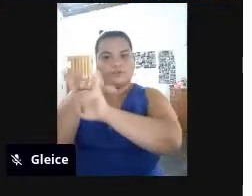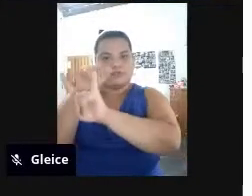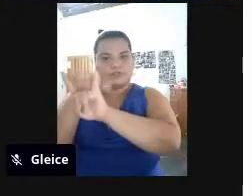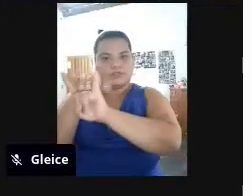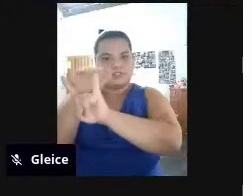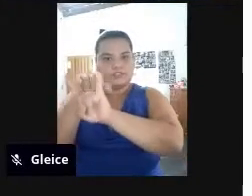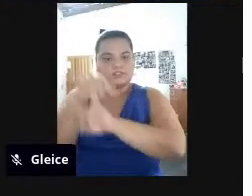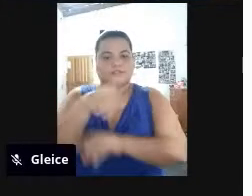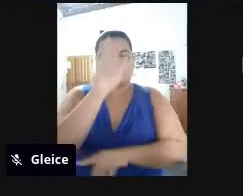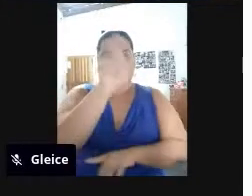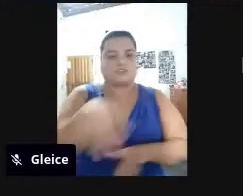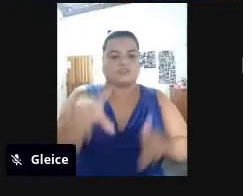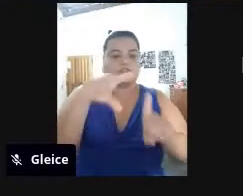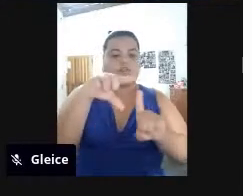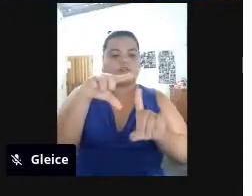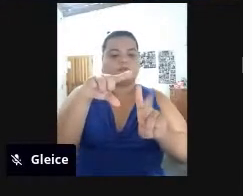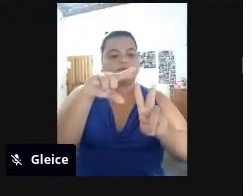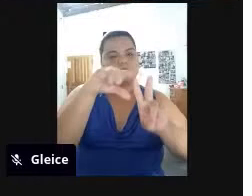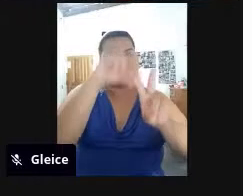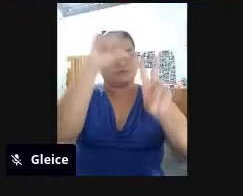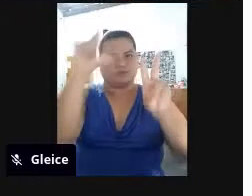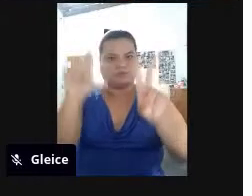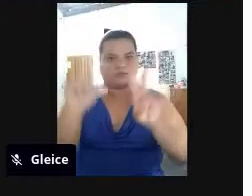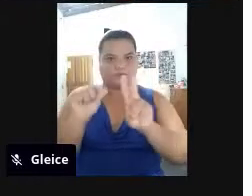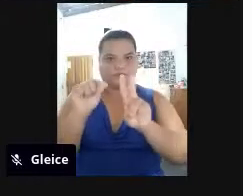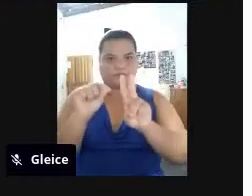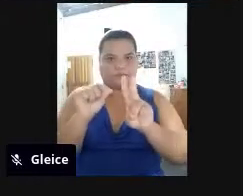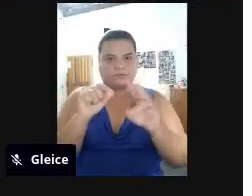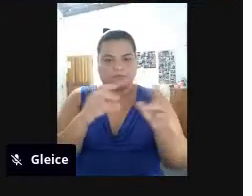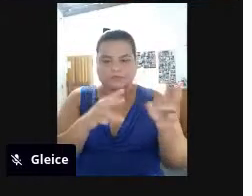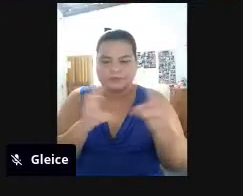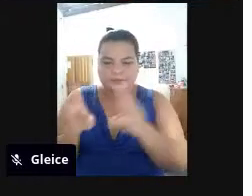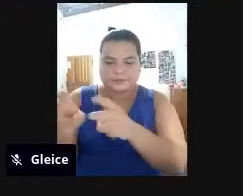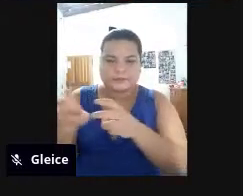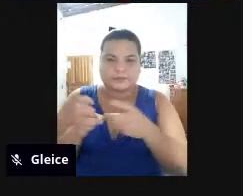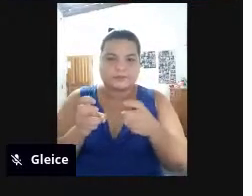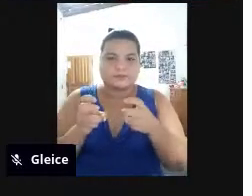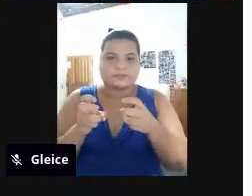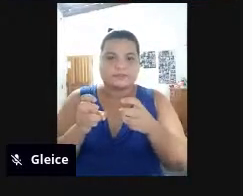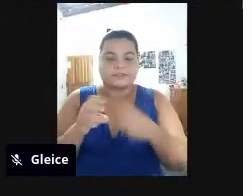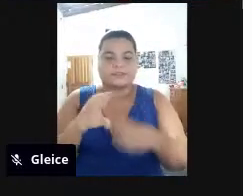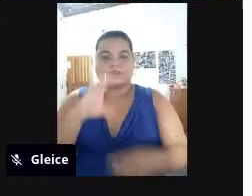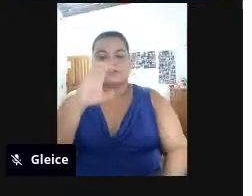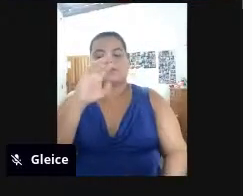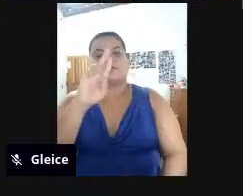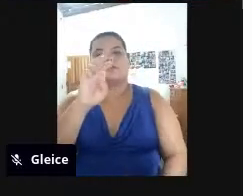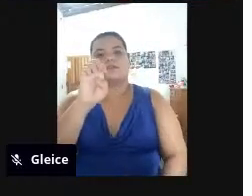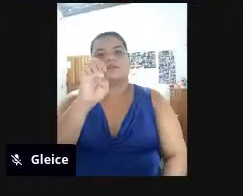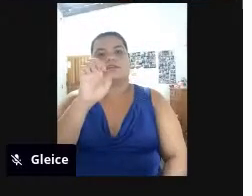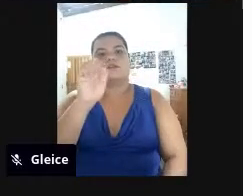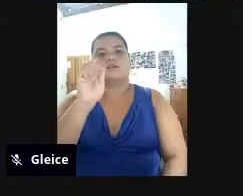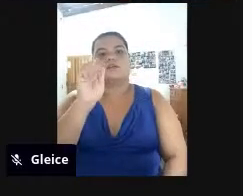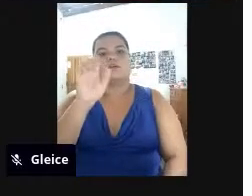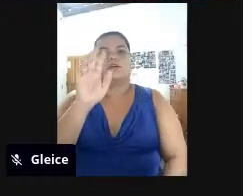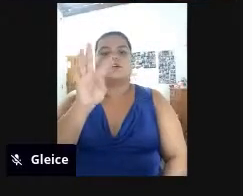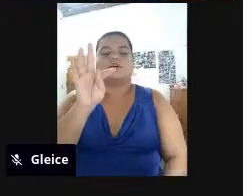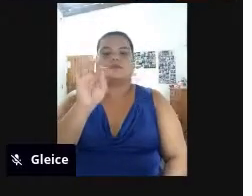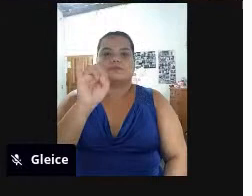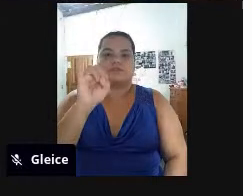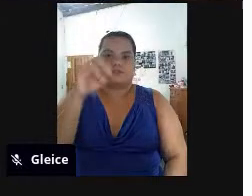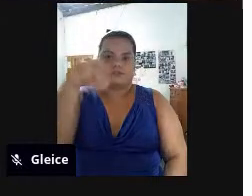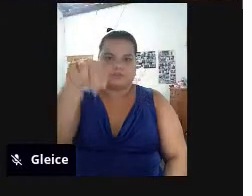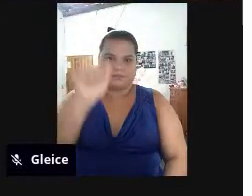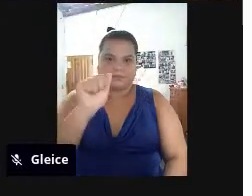observado que as concentrações de fosfocreatina, elas tiveram um aumento acentuado, um